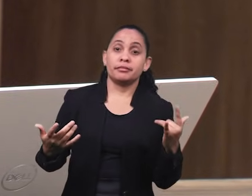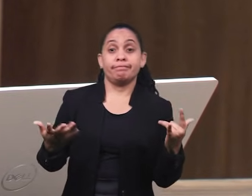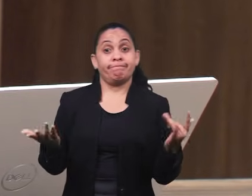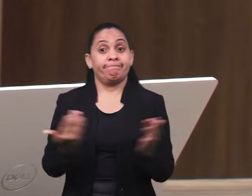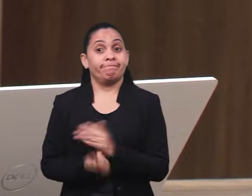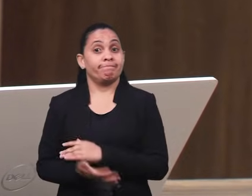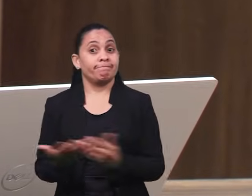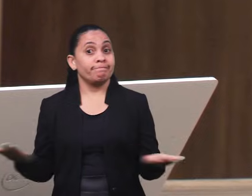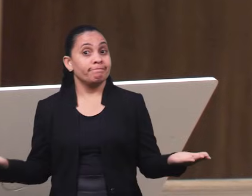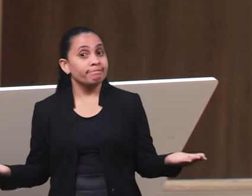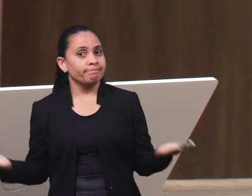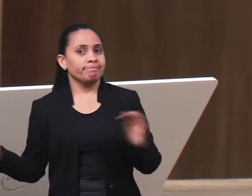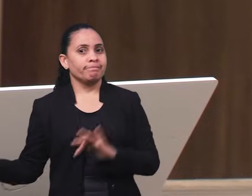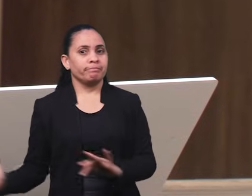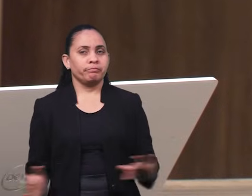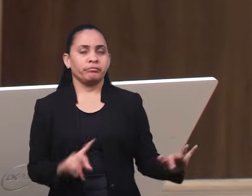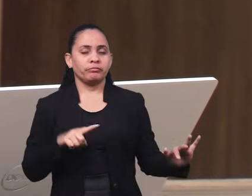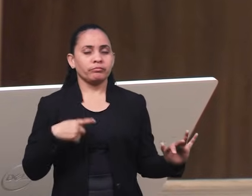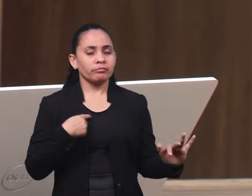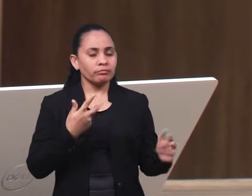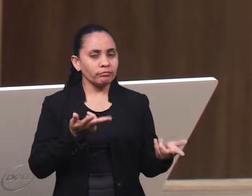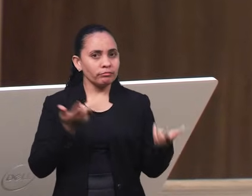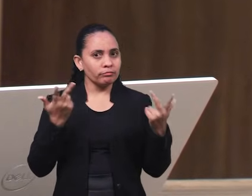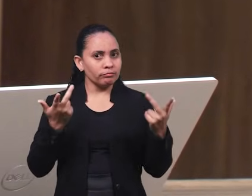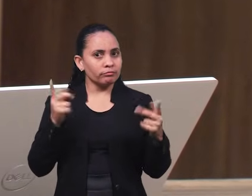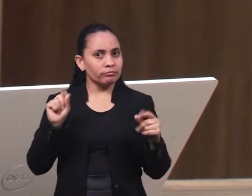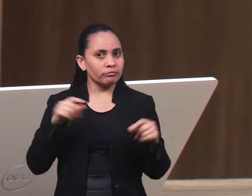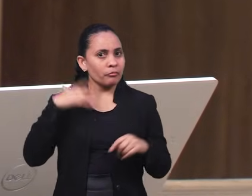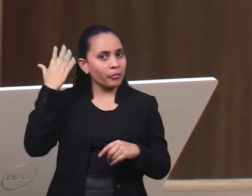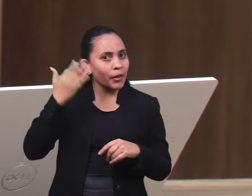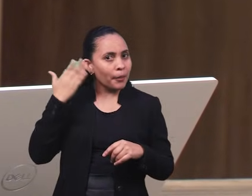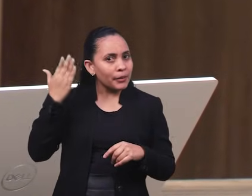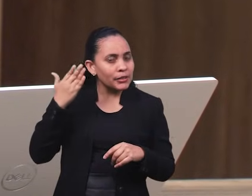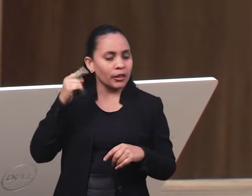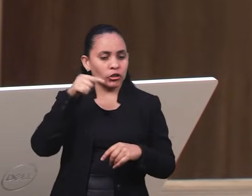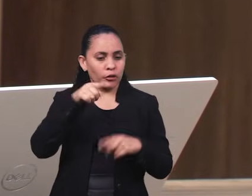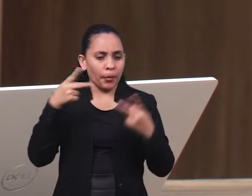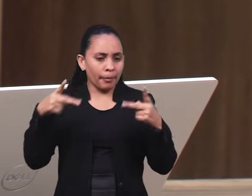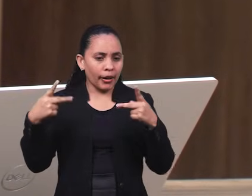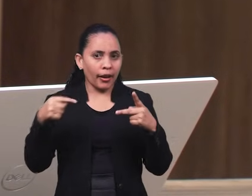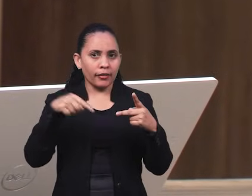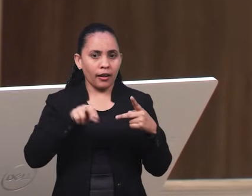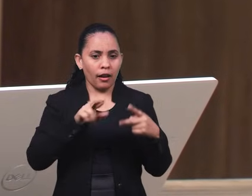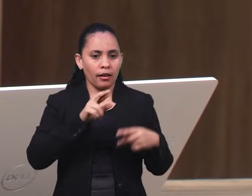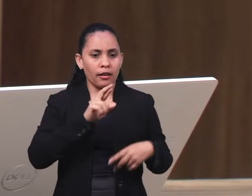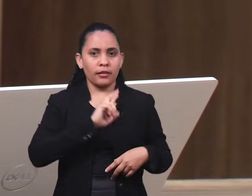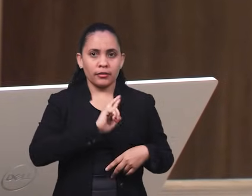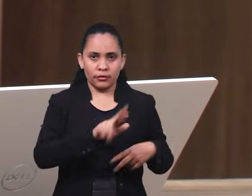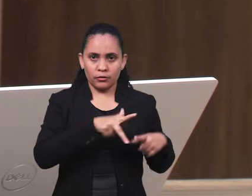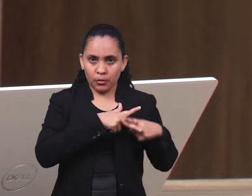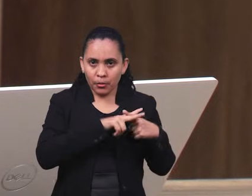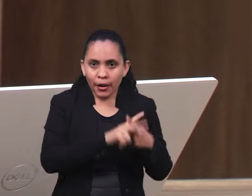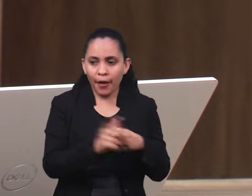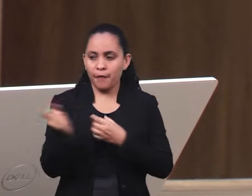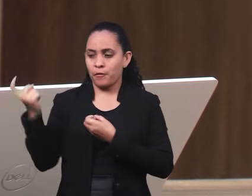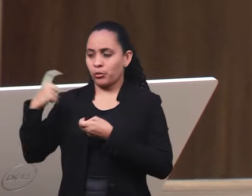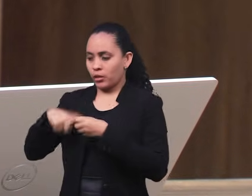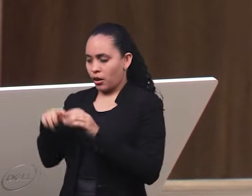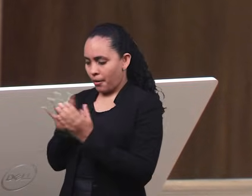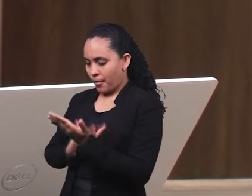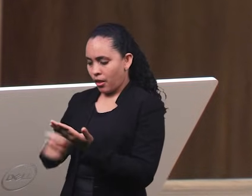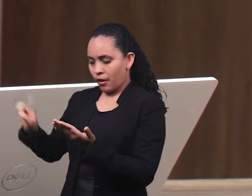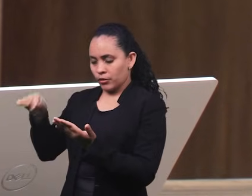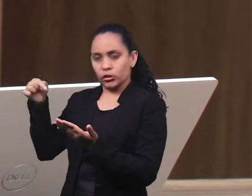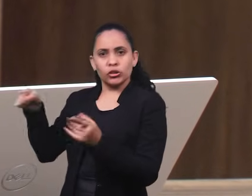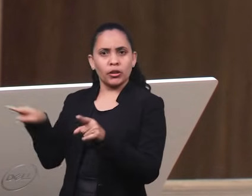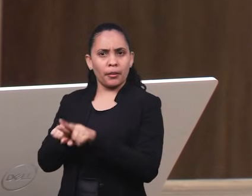indo. Então nós temos o seguinte, que a mensagem da reforma é voltar-se à palavra.